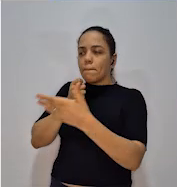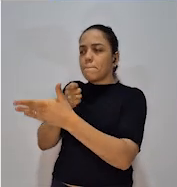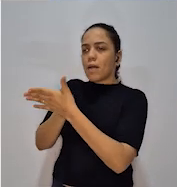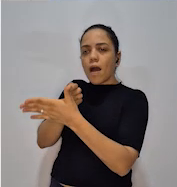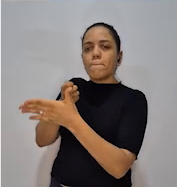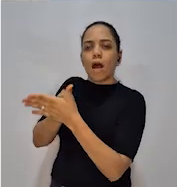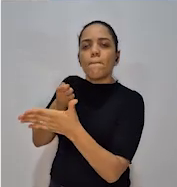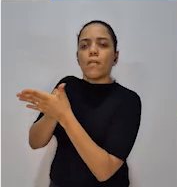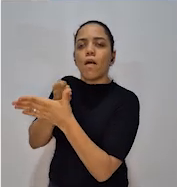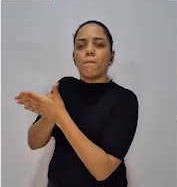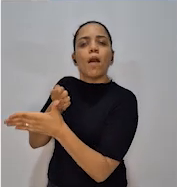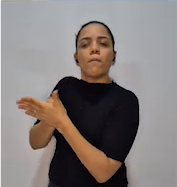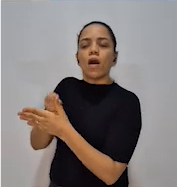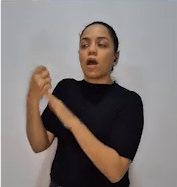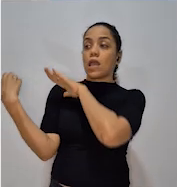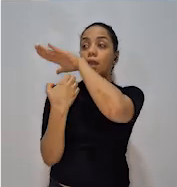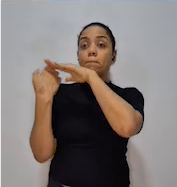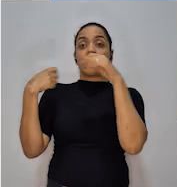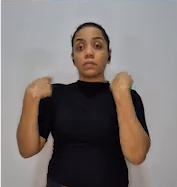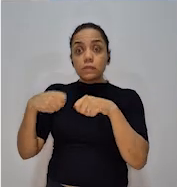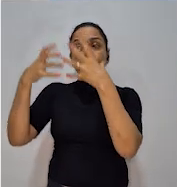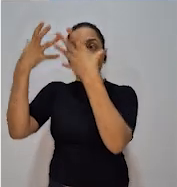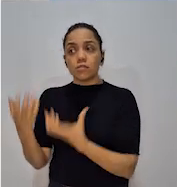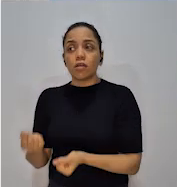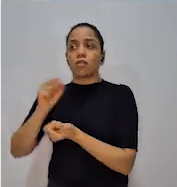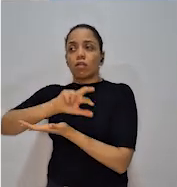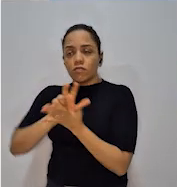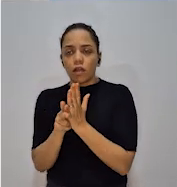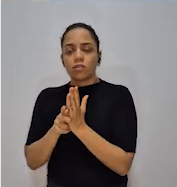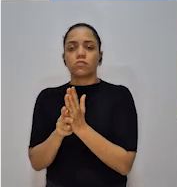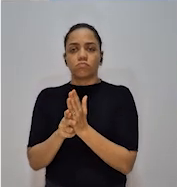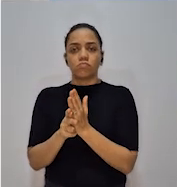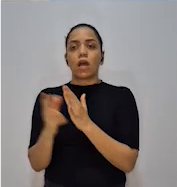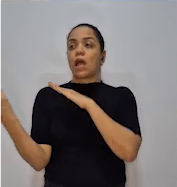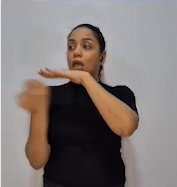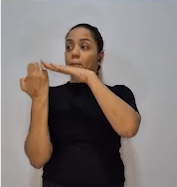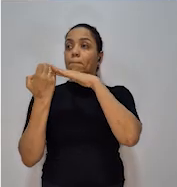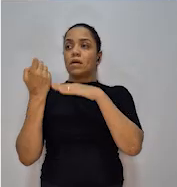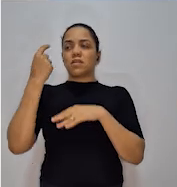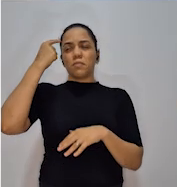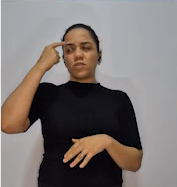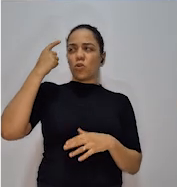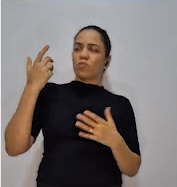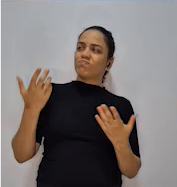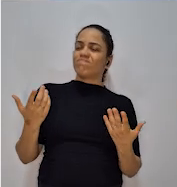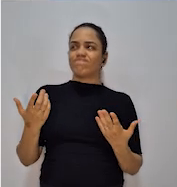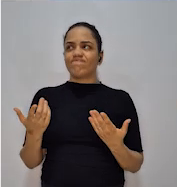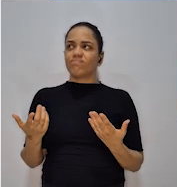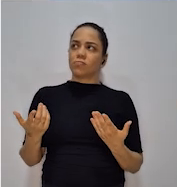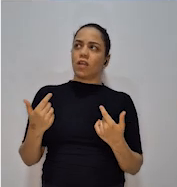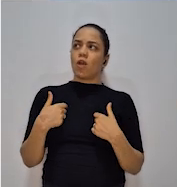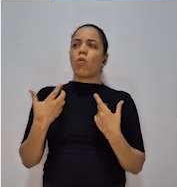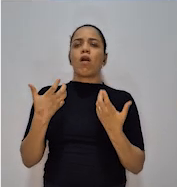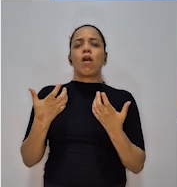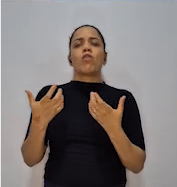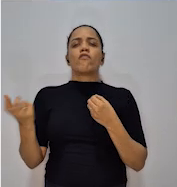aí no. Muitas disseram de forma muito aberta que iriam retornar, né, como aqui